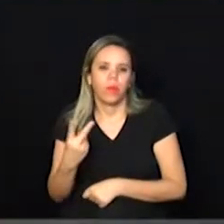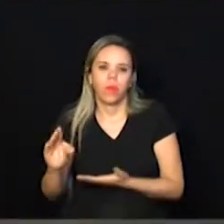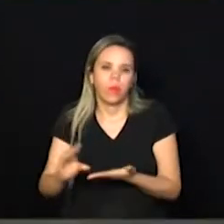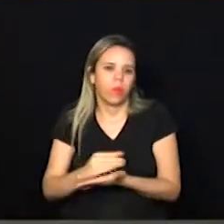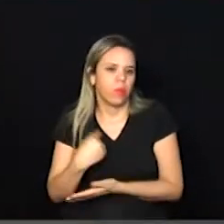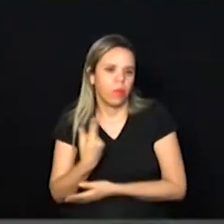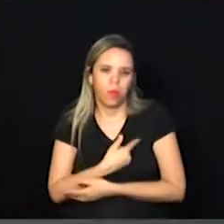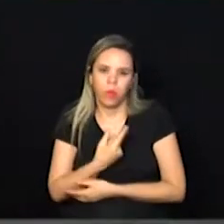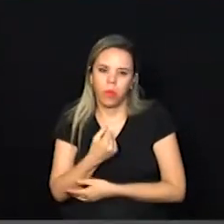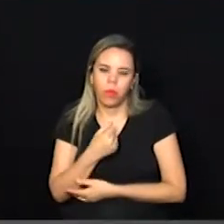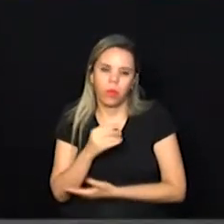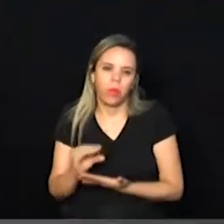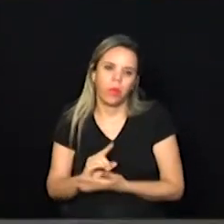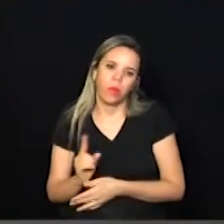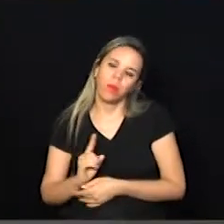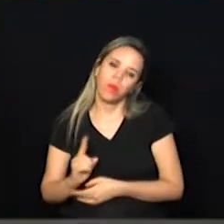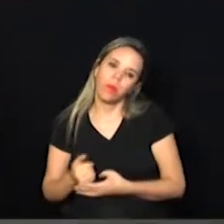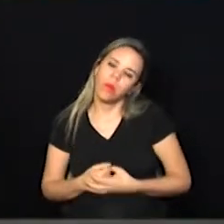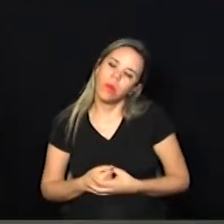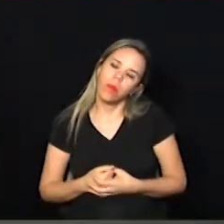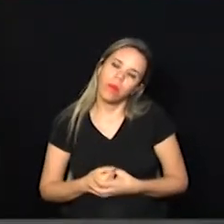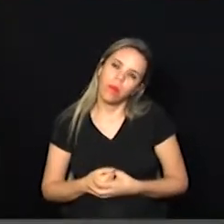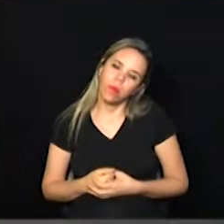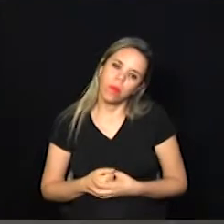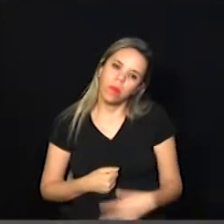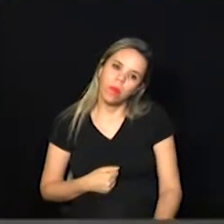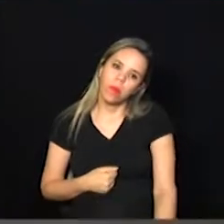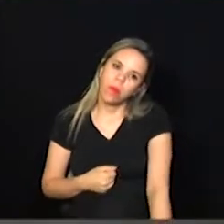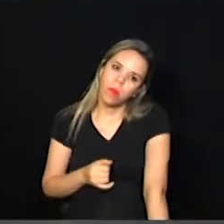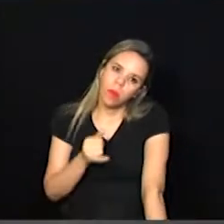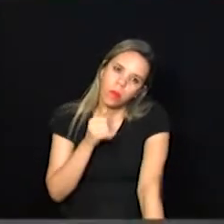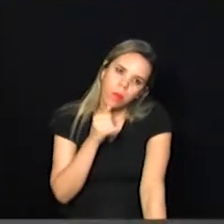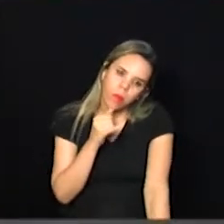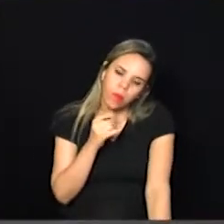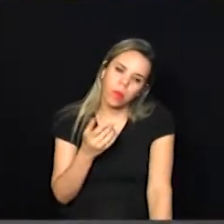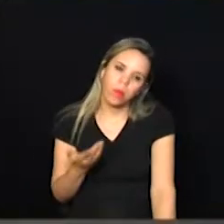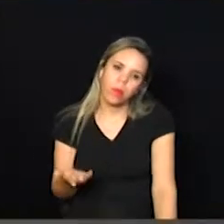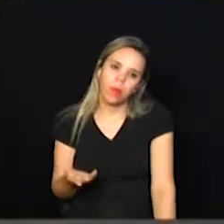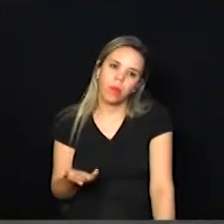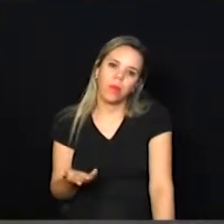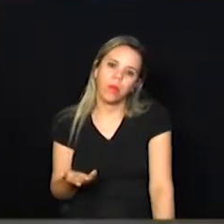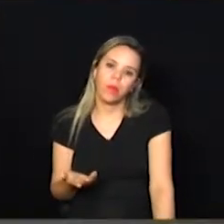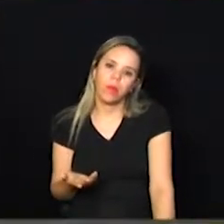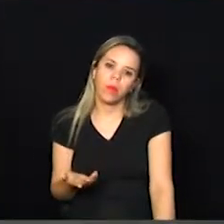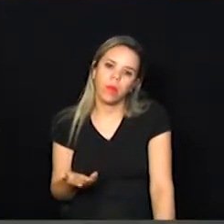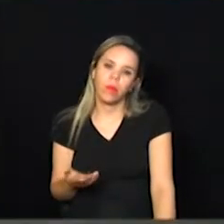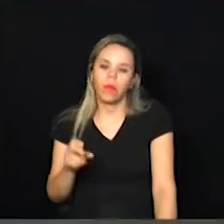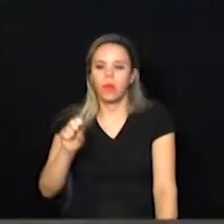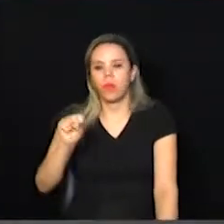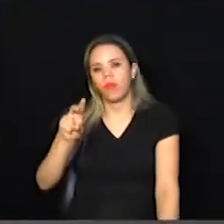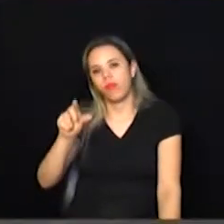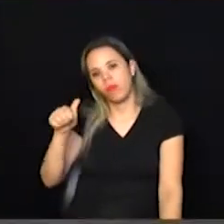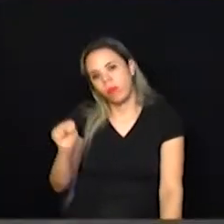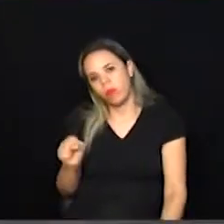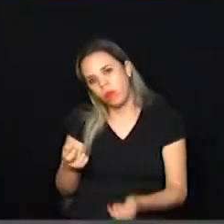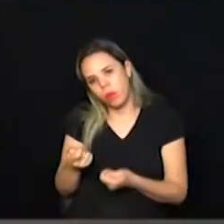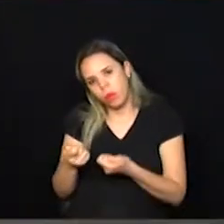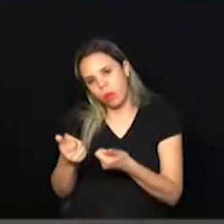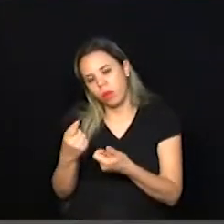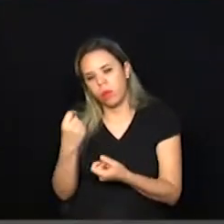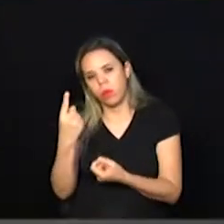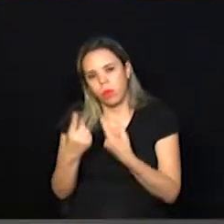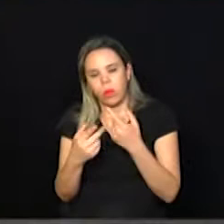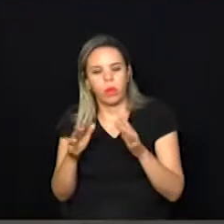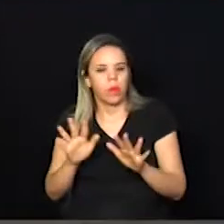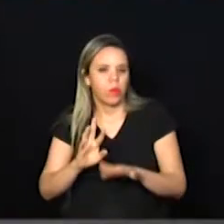do nosso orçamento. Nós temos uma questão ainda prevista no SUAS, que são os benefícios eventuais, mas não